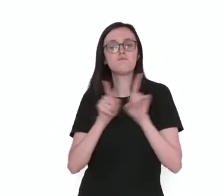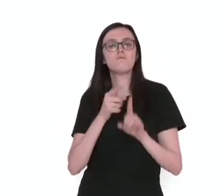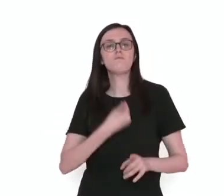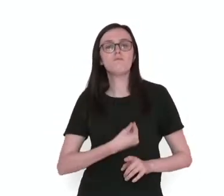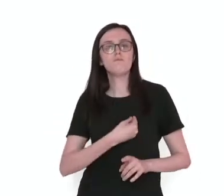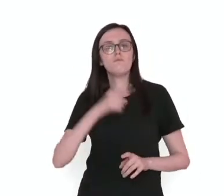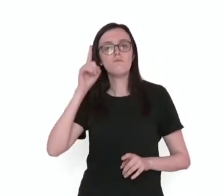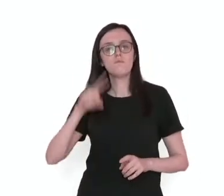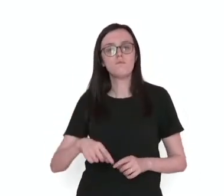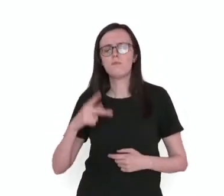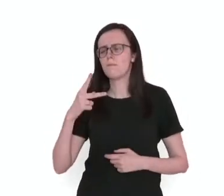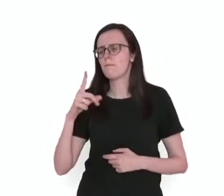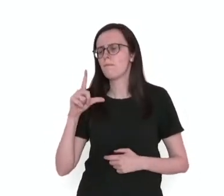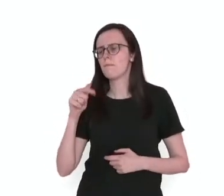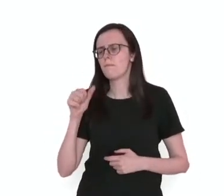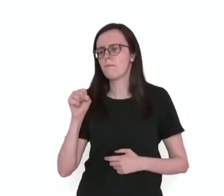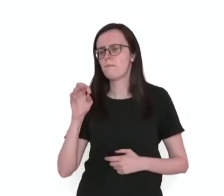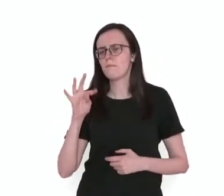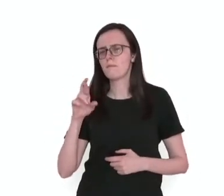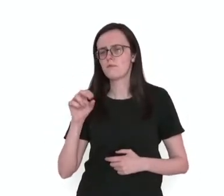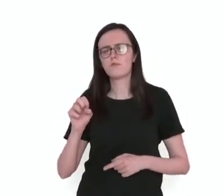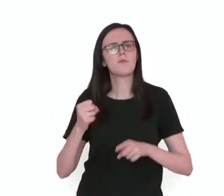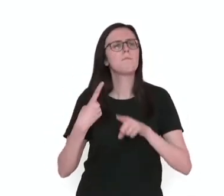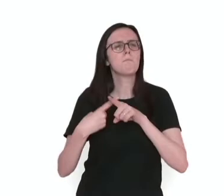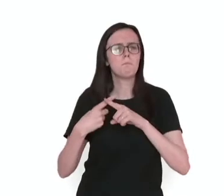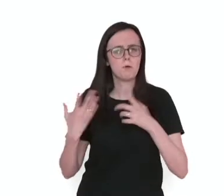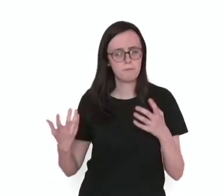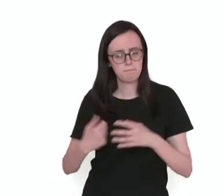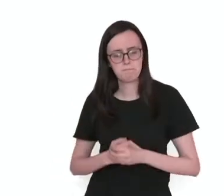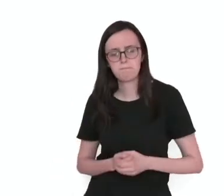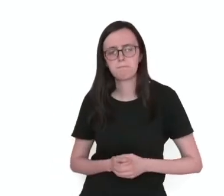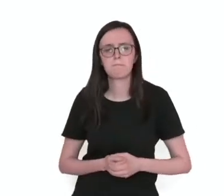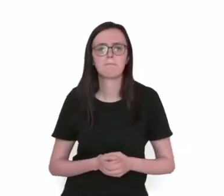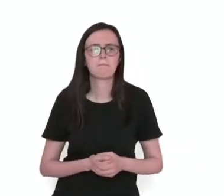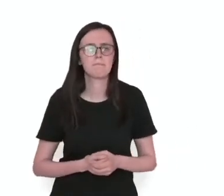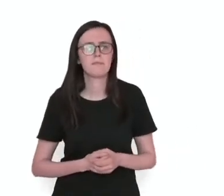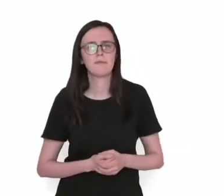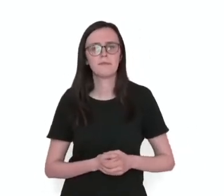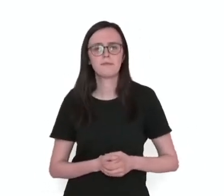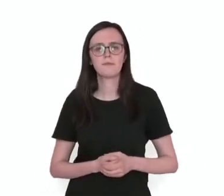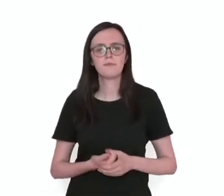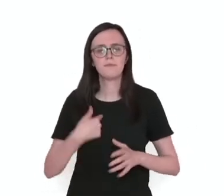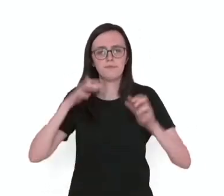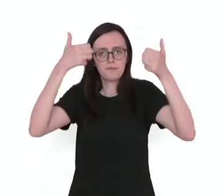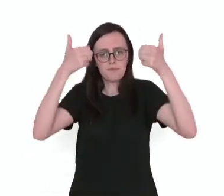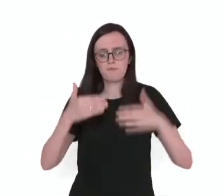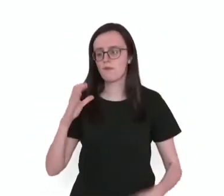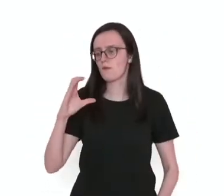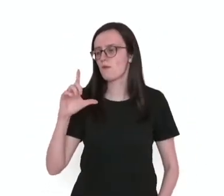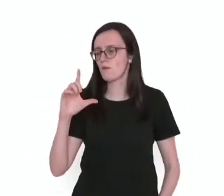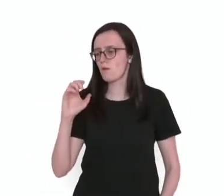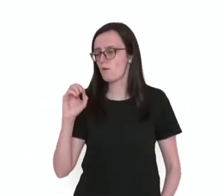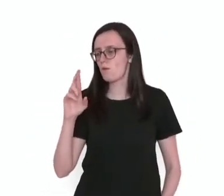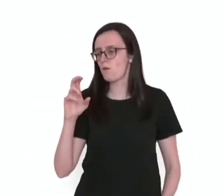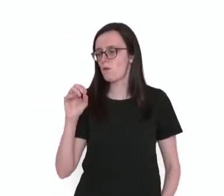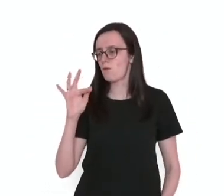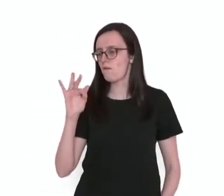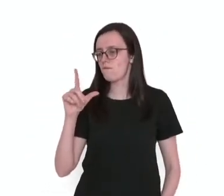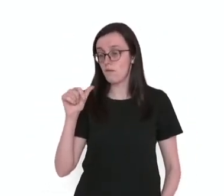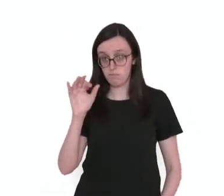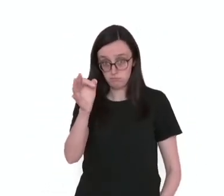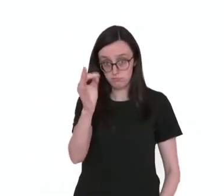de plastos. Por que plastos? Eu falei da clorofila, né? Que é o